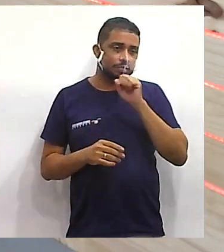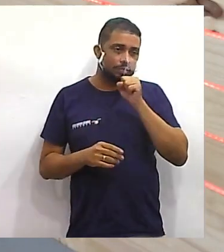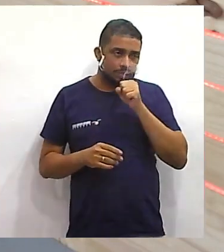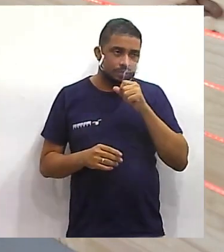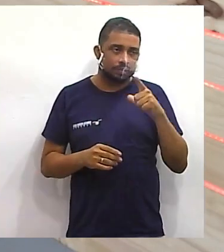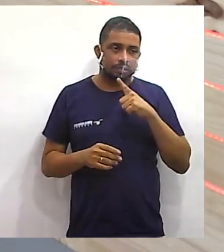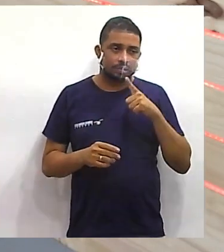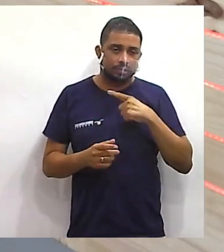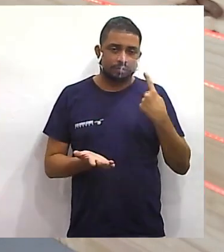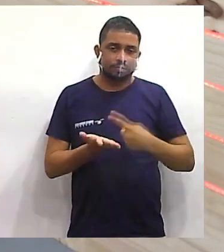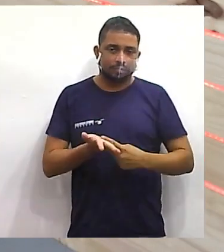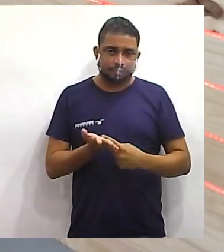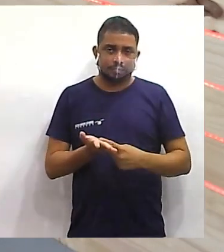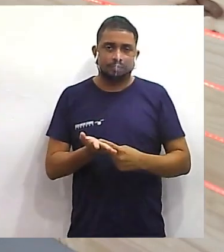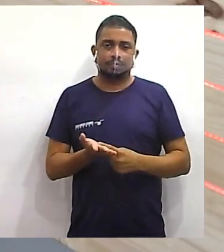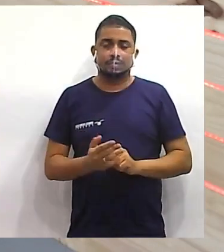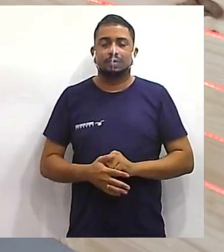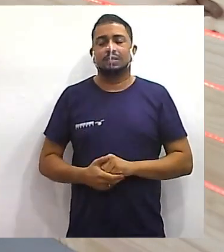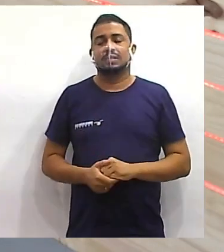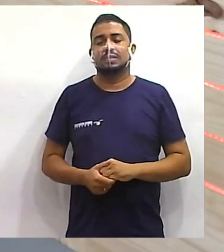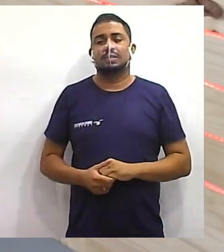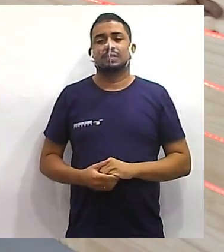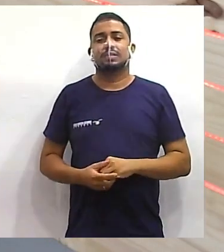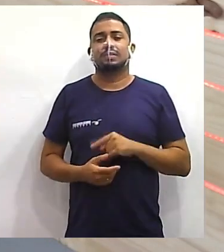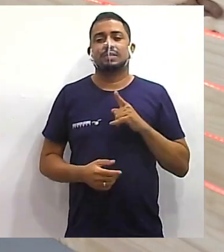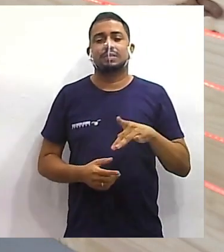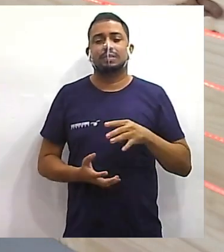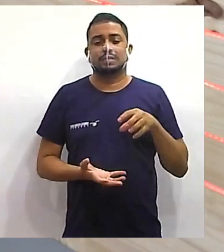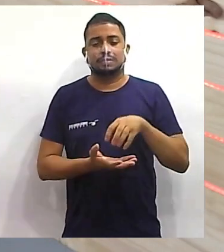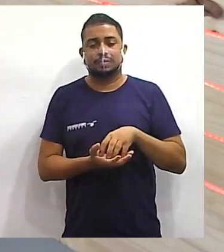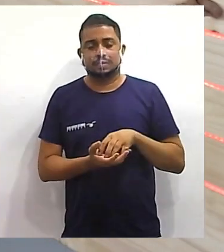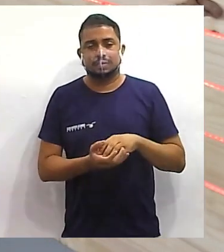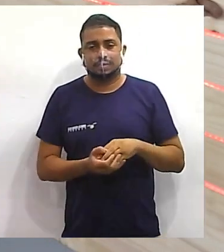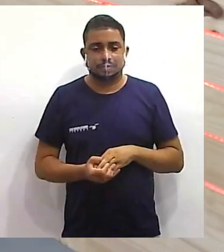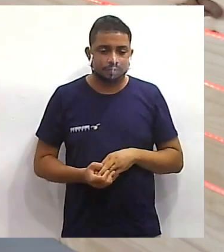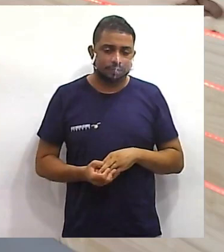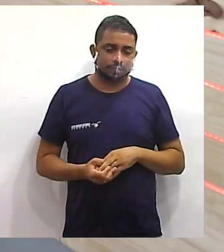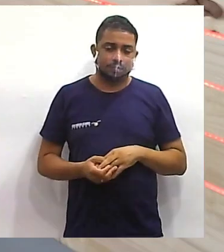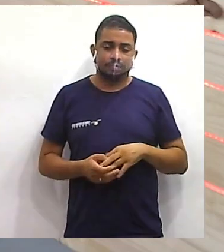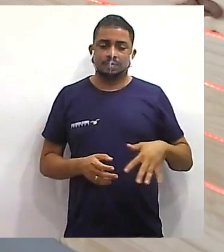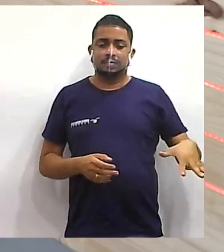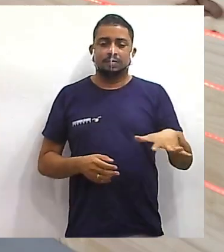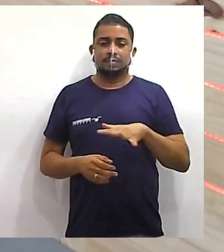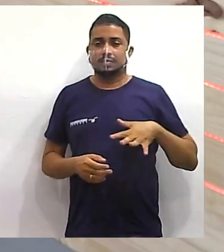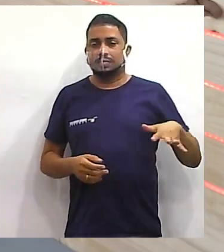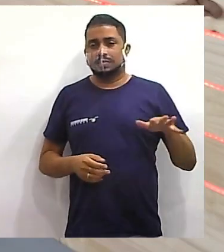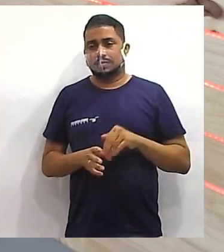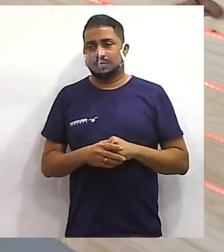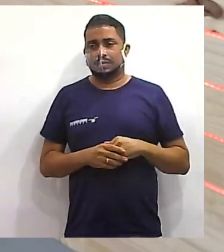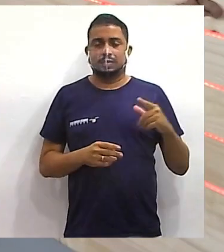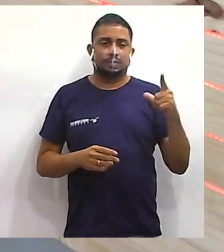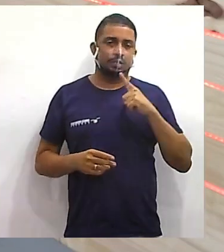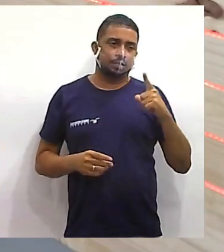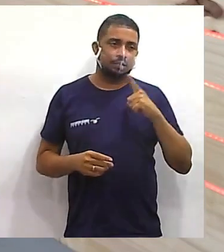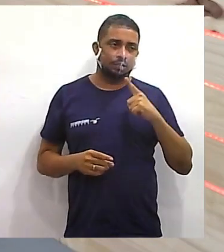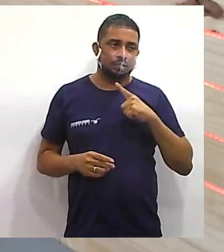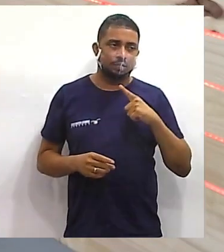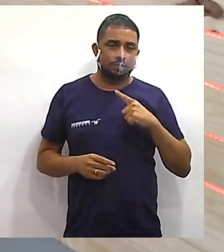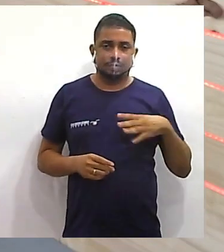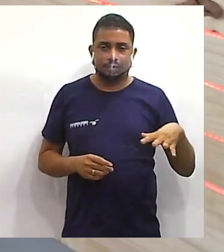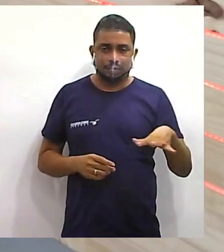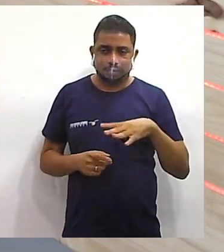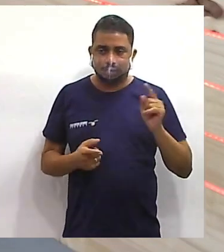mesmo, né, quando esse órgão é instituído, esse espaço, quando há um